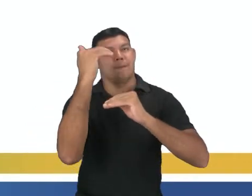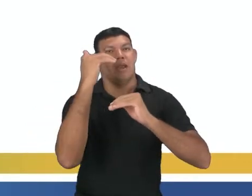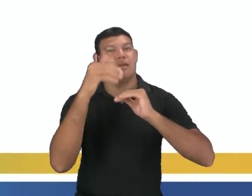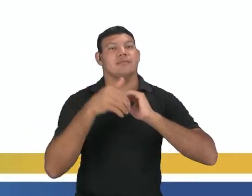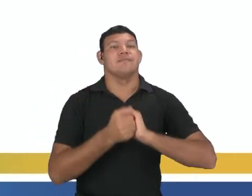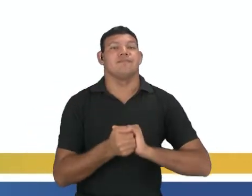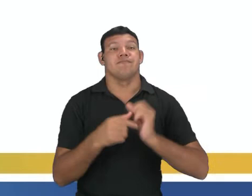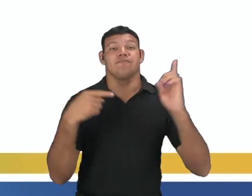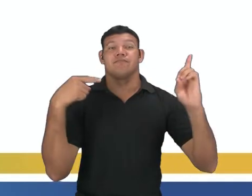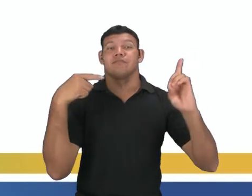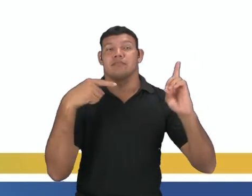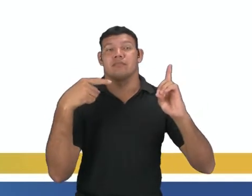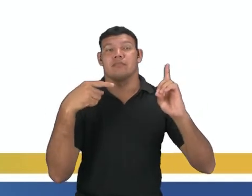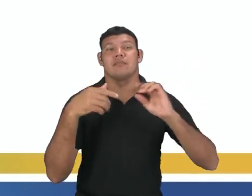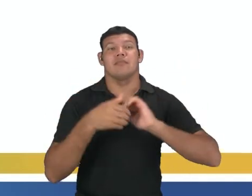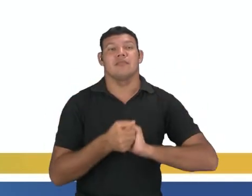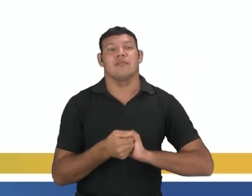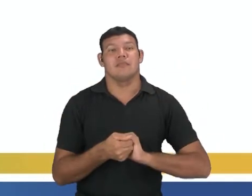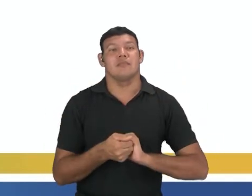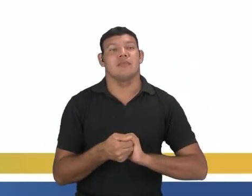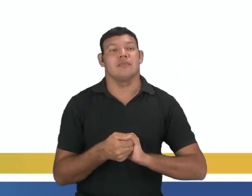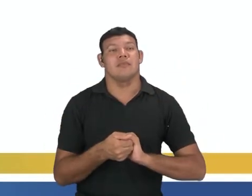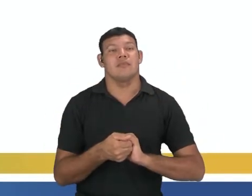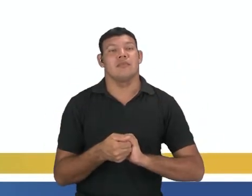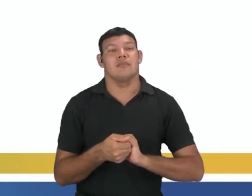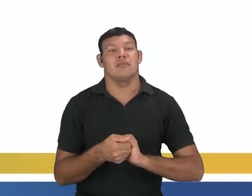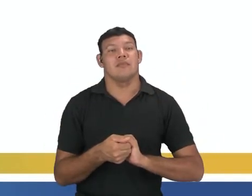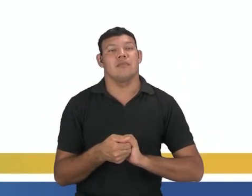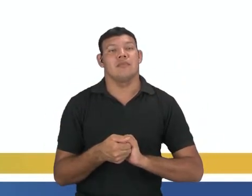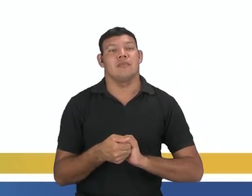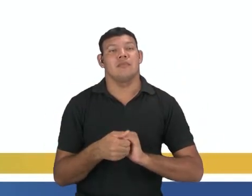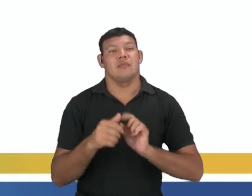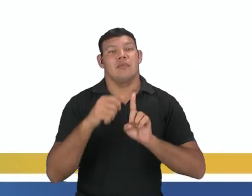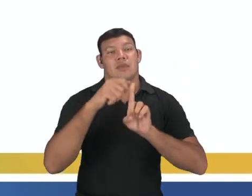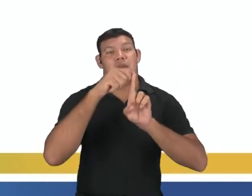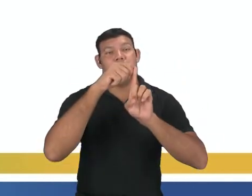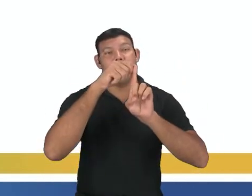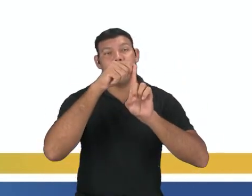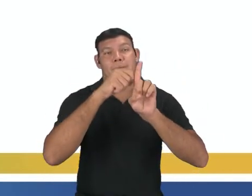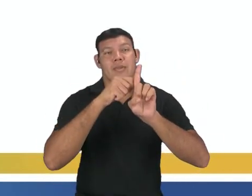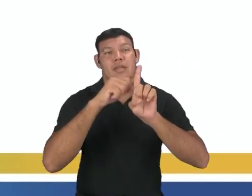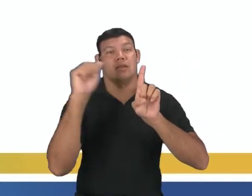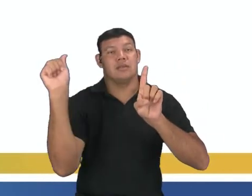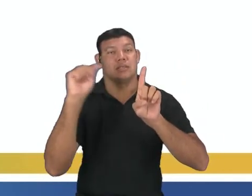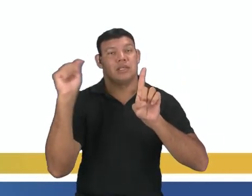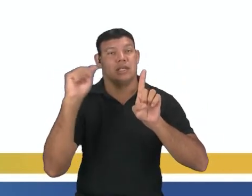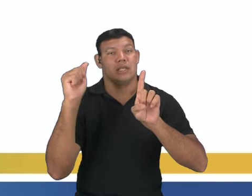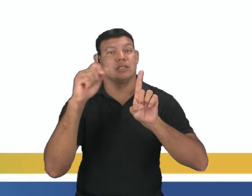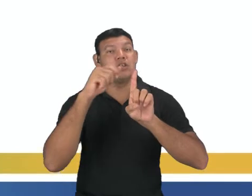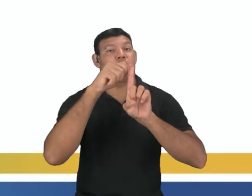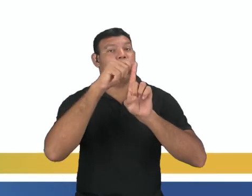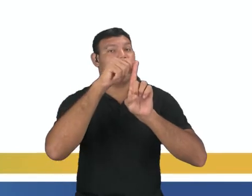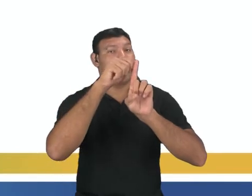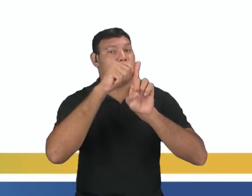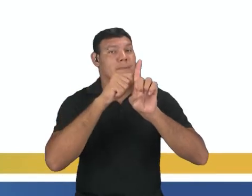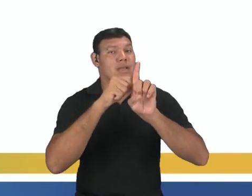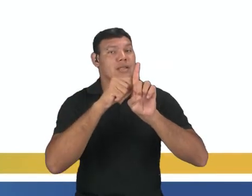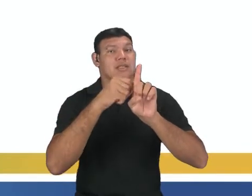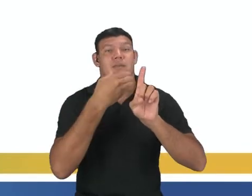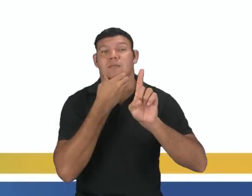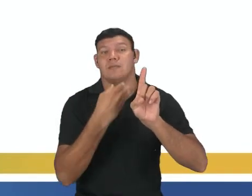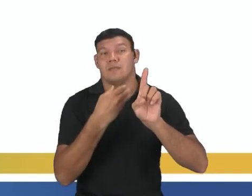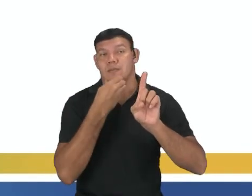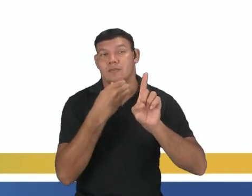está. A letra D, agosto e dezembro. Bem, nós vimos já que agosto não está, então só